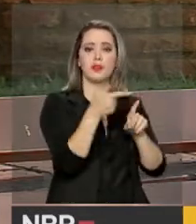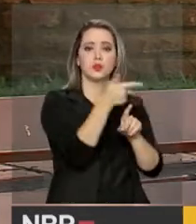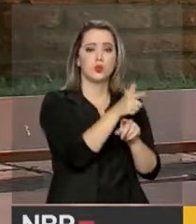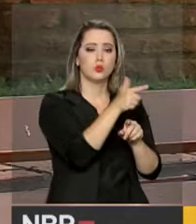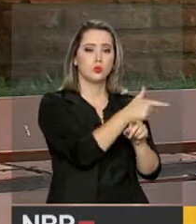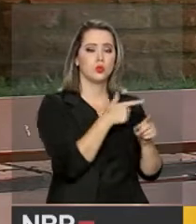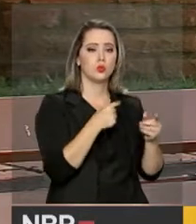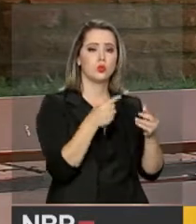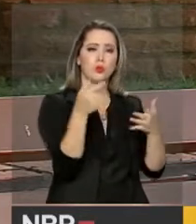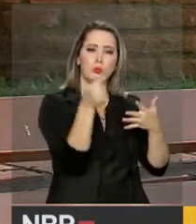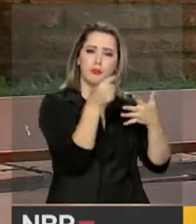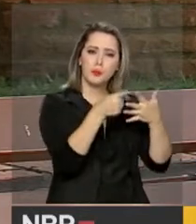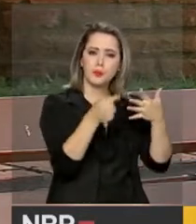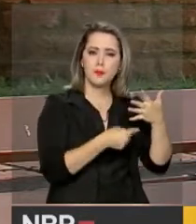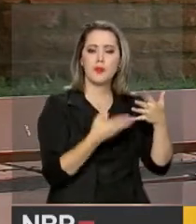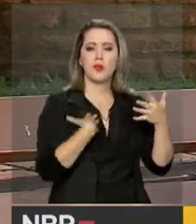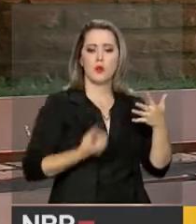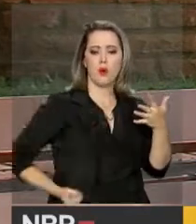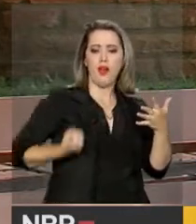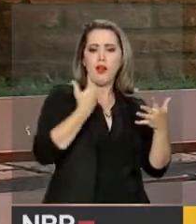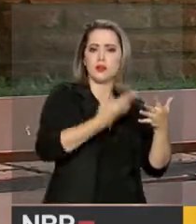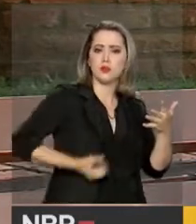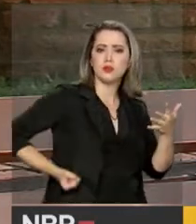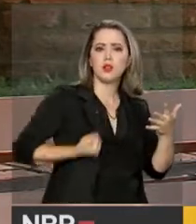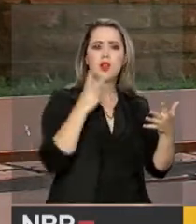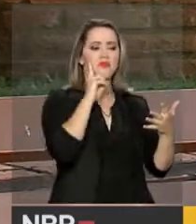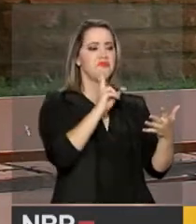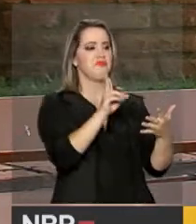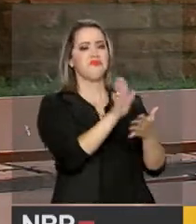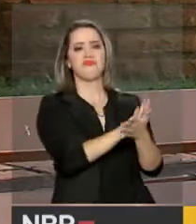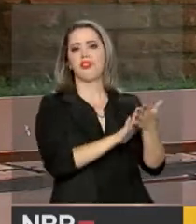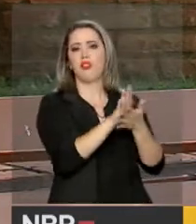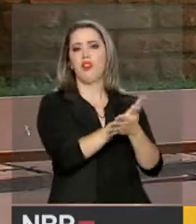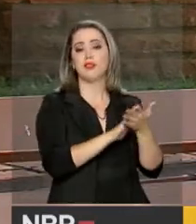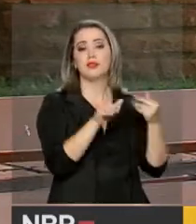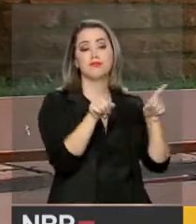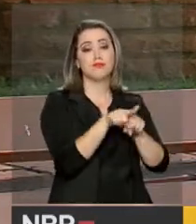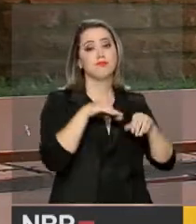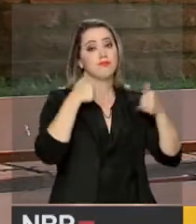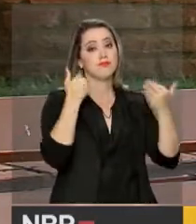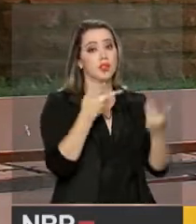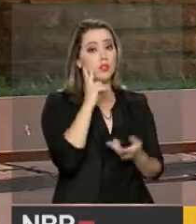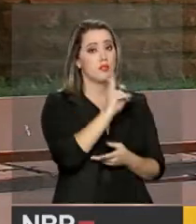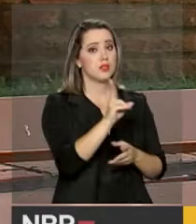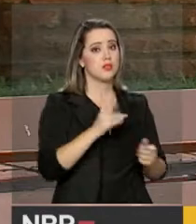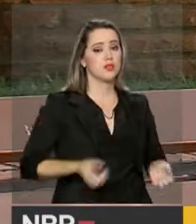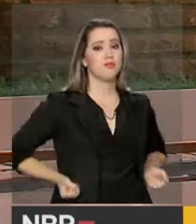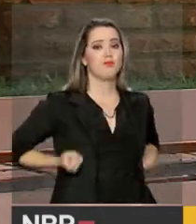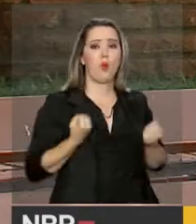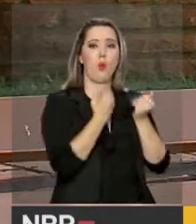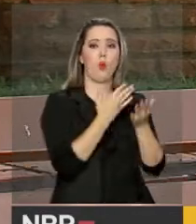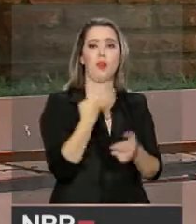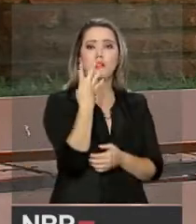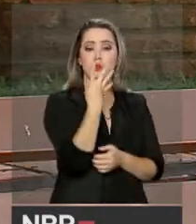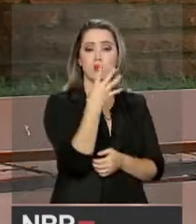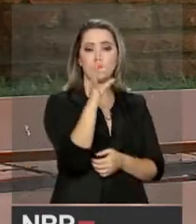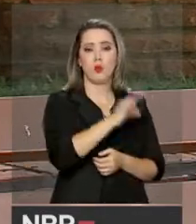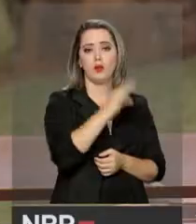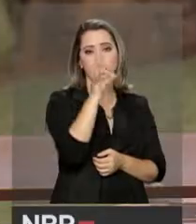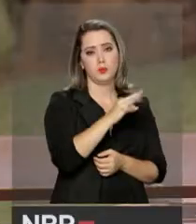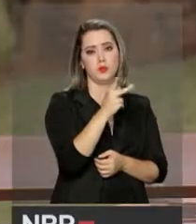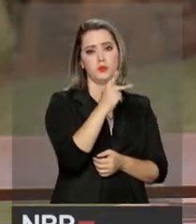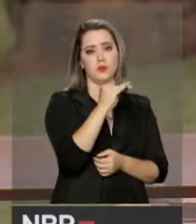são todos esses outros gastos que vão se sobrepondo e acaba assim dando um prejuízo em torno de 4% do PIB